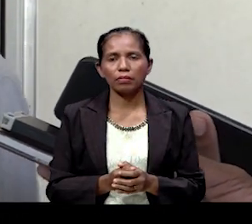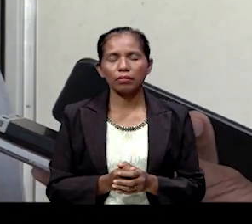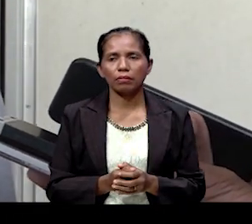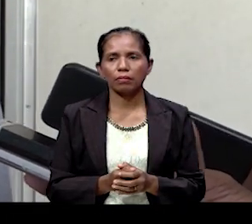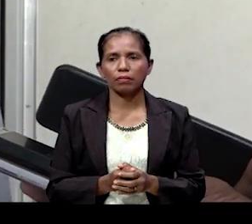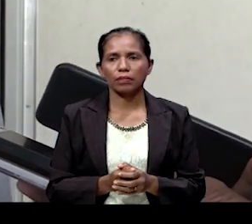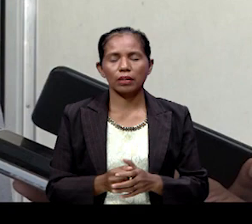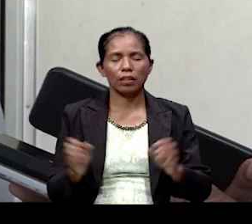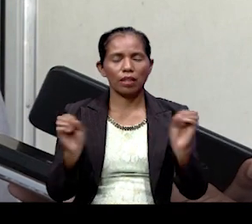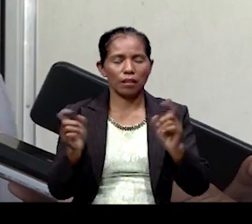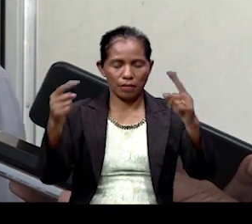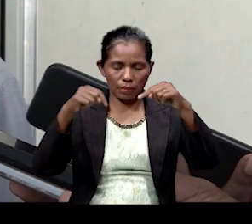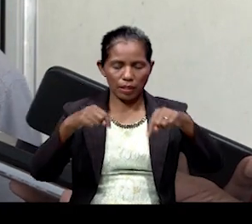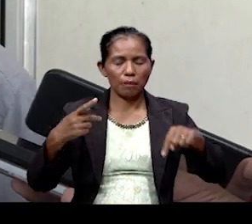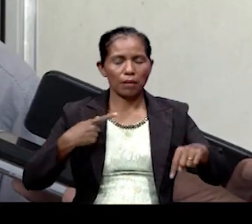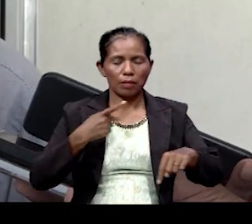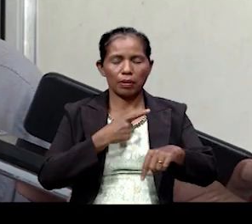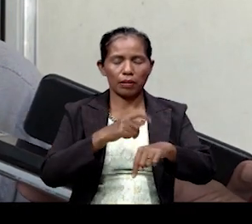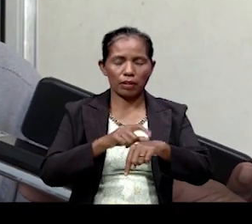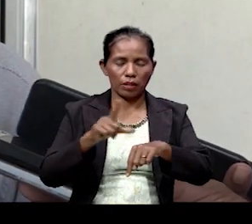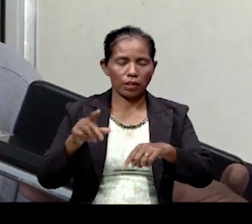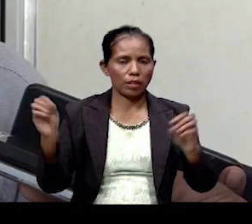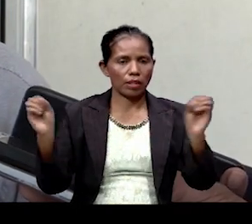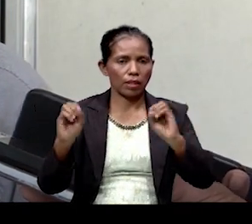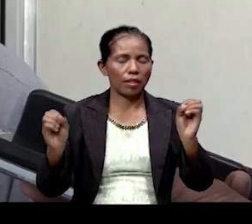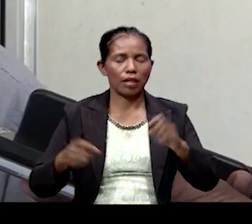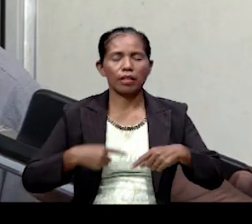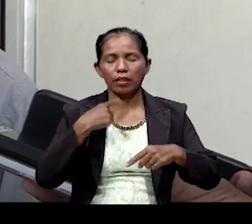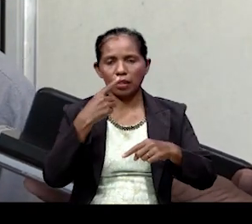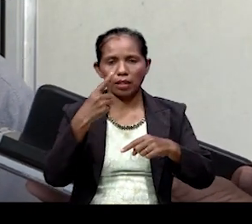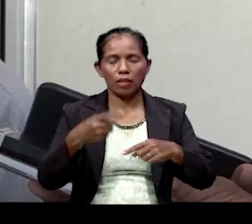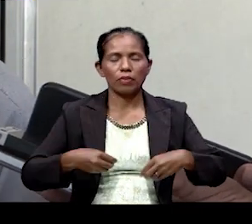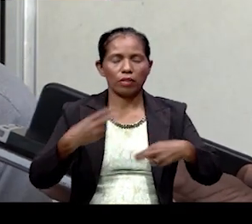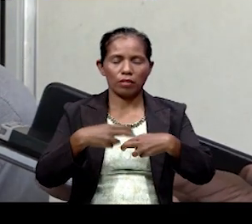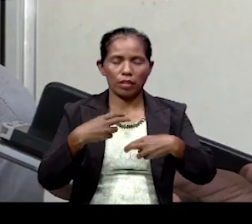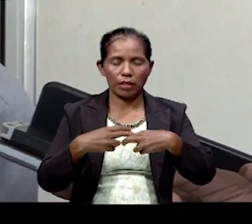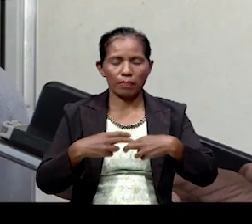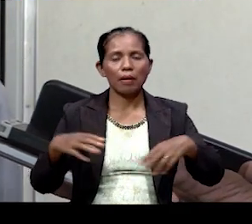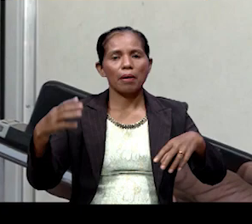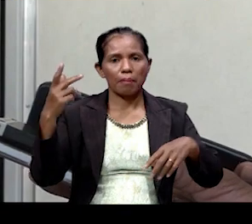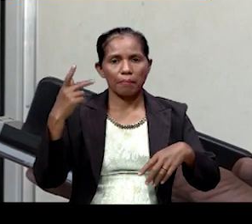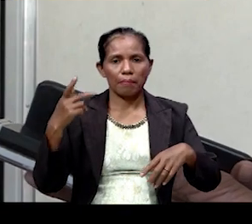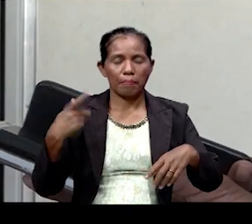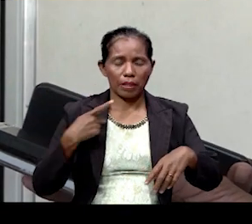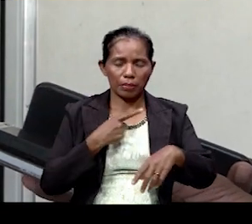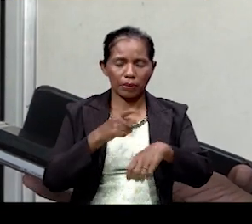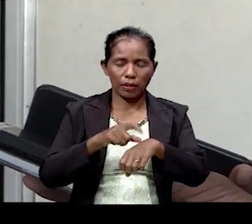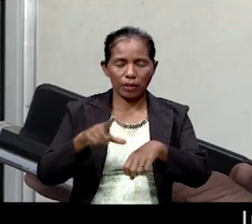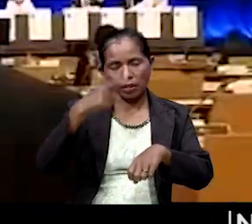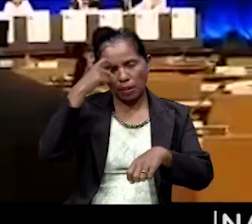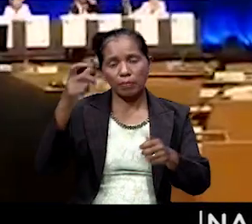nós mais o parlamento, nós lá implica para o funcionamento do parlamento, nós também ir ao vice-presidente que ralou o canar interinamente,